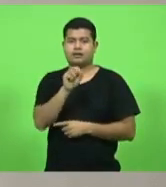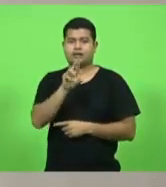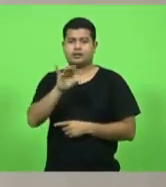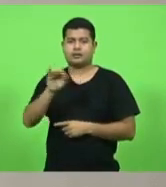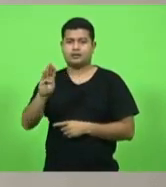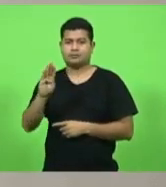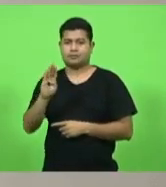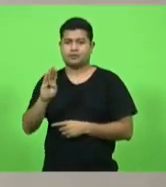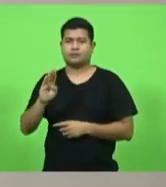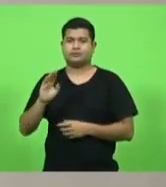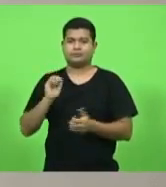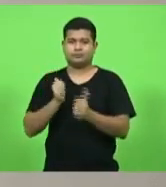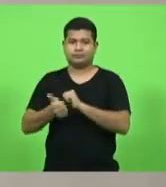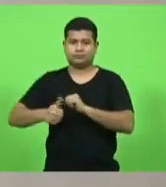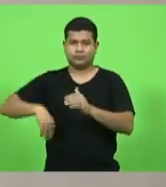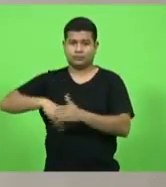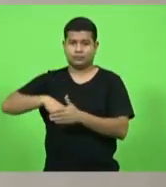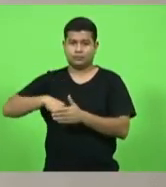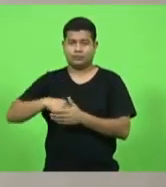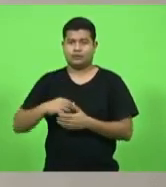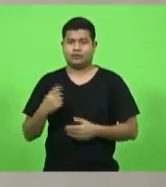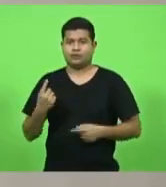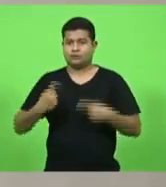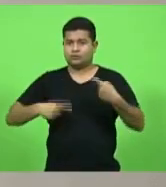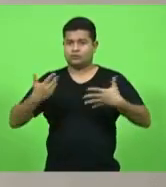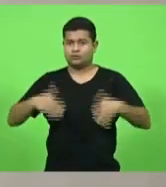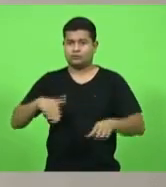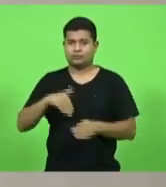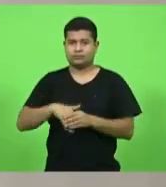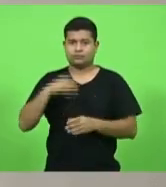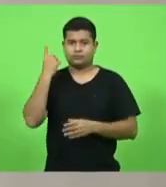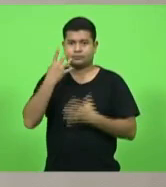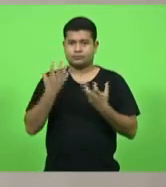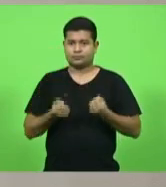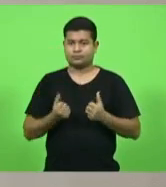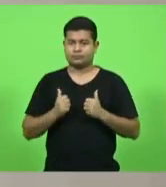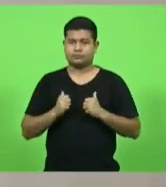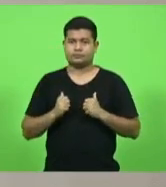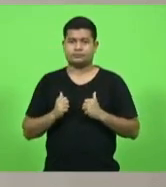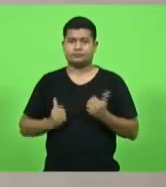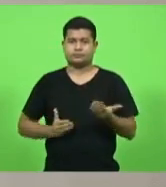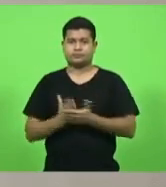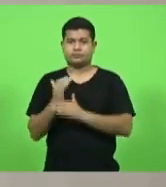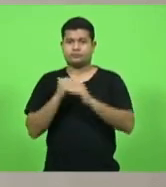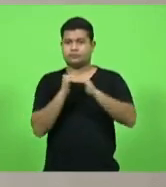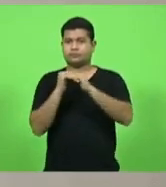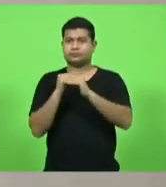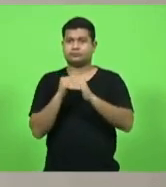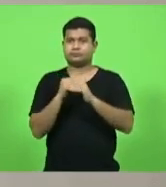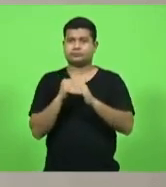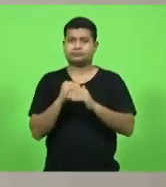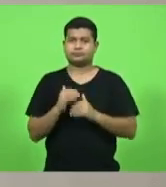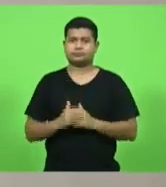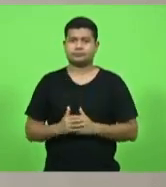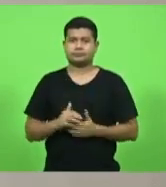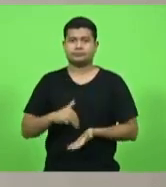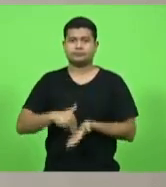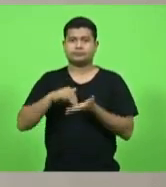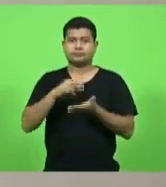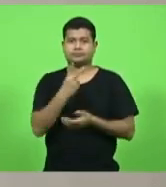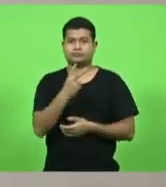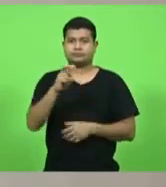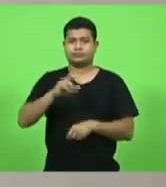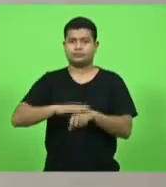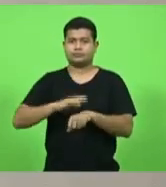Não havendo quem queira discutir, em votação. Deputados que aprovam, permaneçam como se encontram. Aprovado por unanimidade. Moção 25,